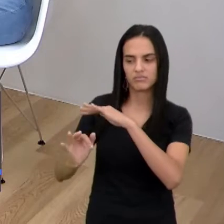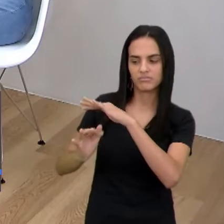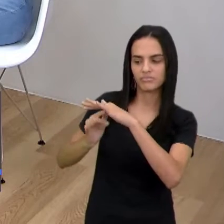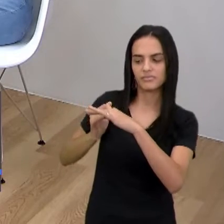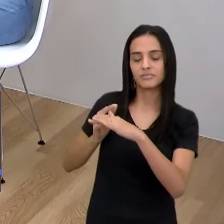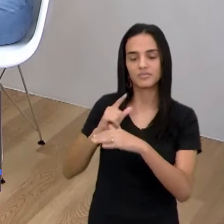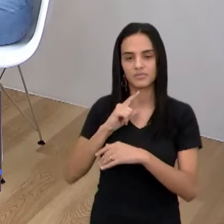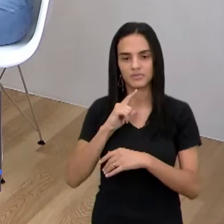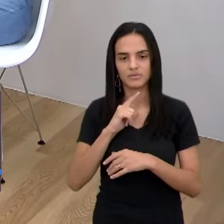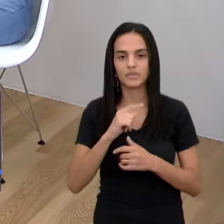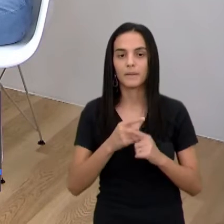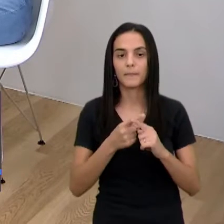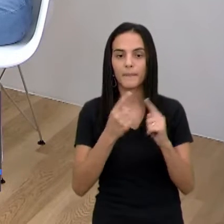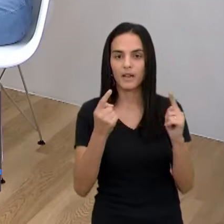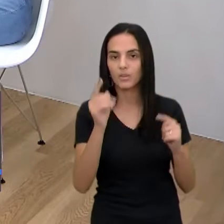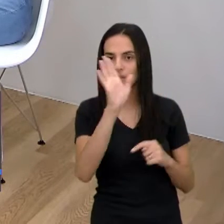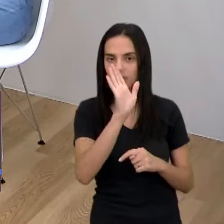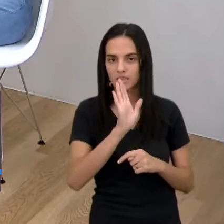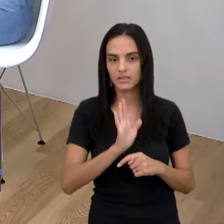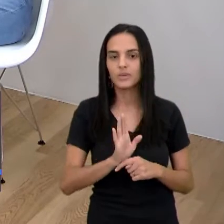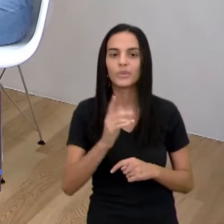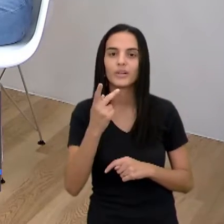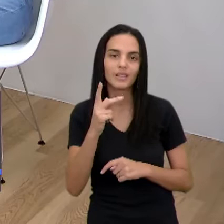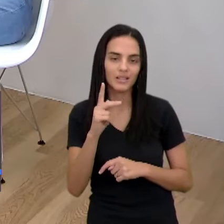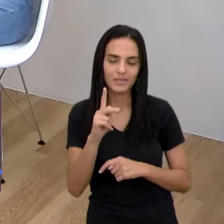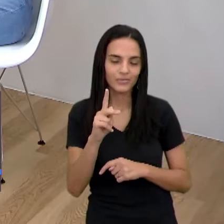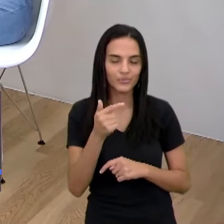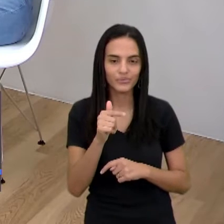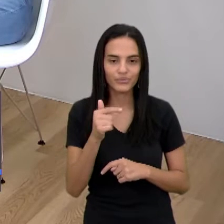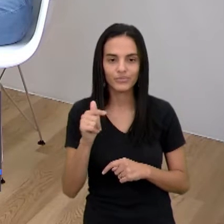Tem. Mas o Brasil, ele não é